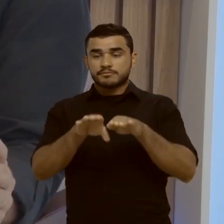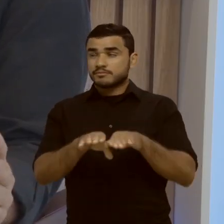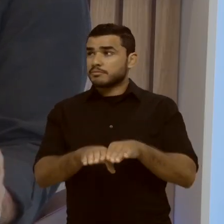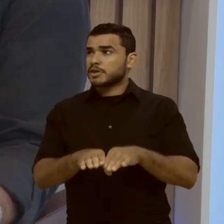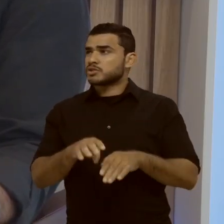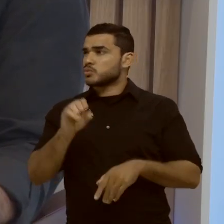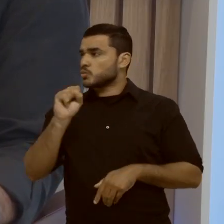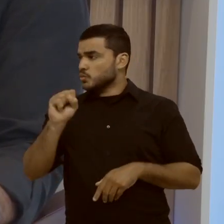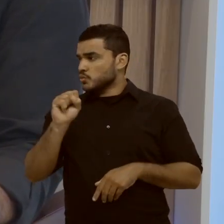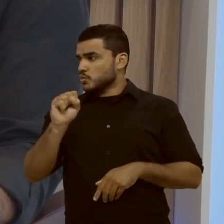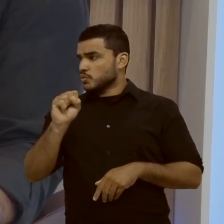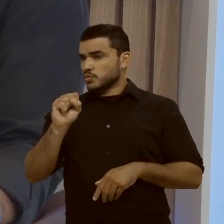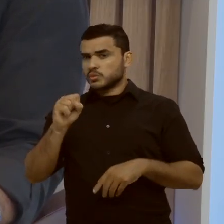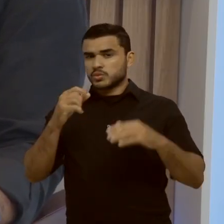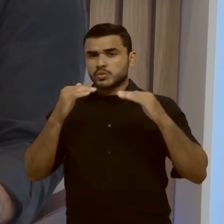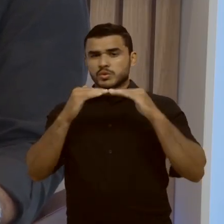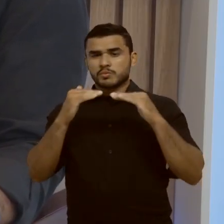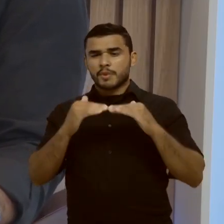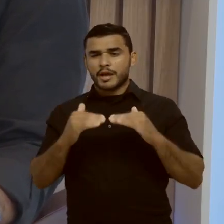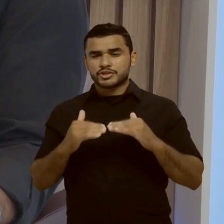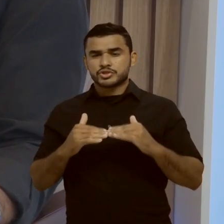são